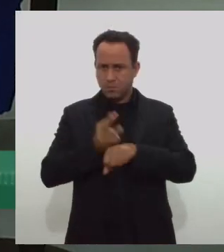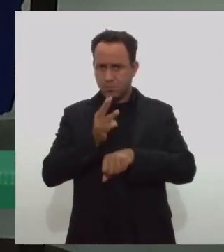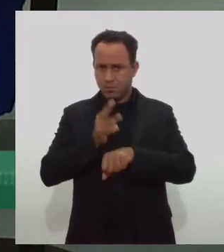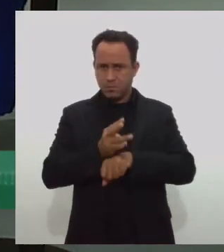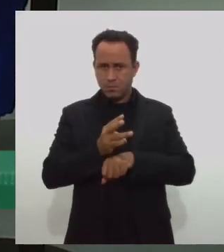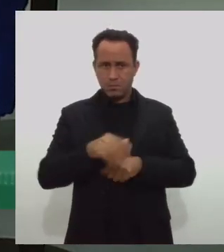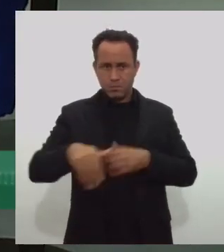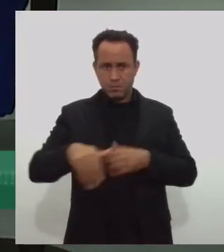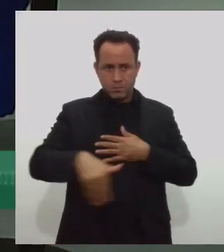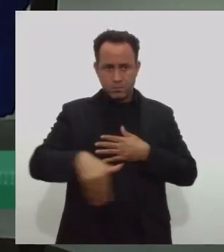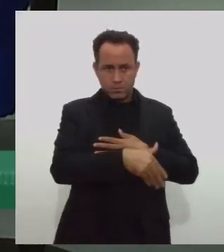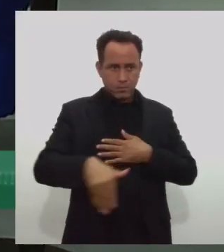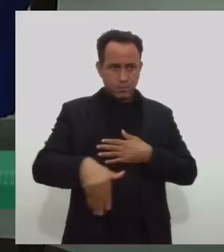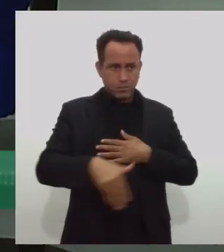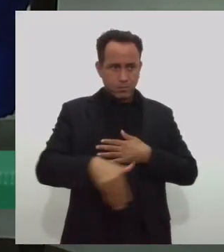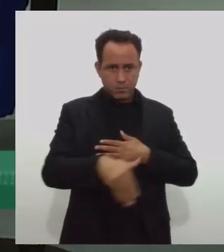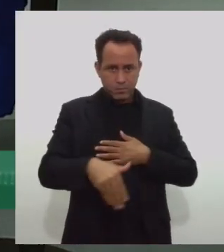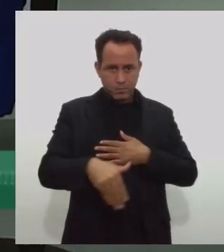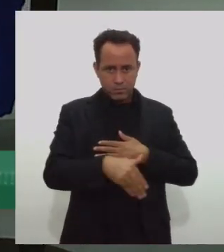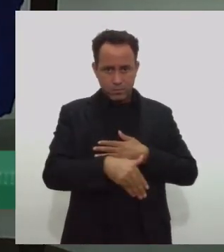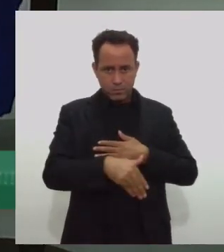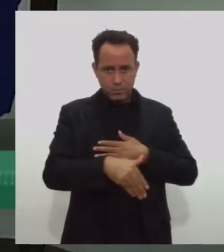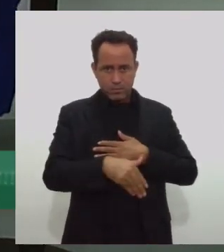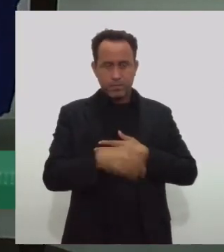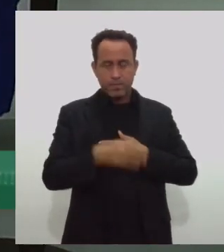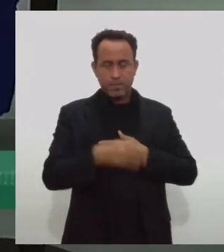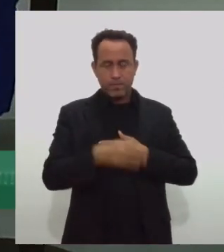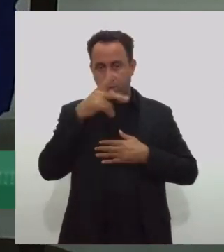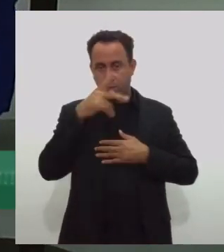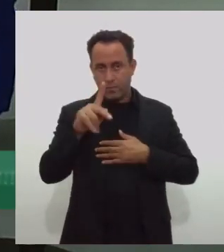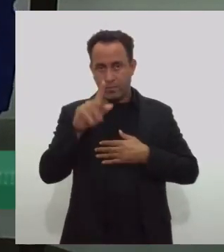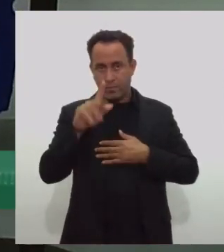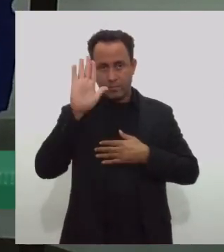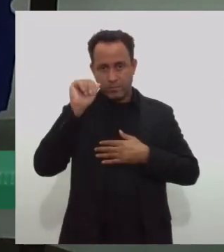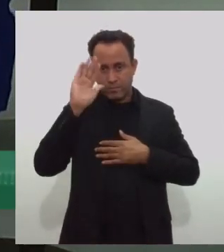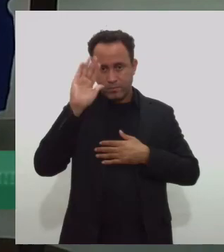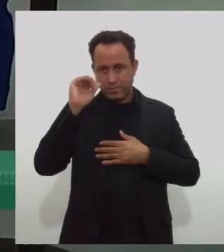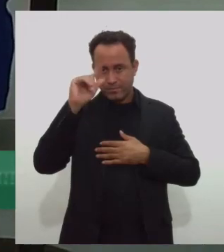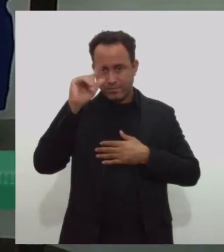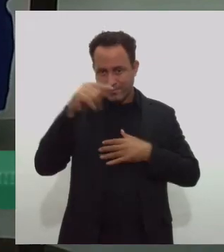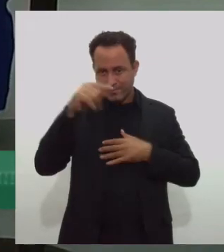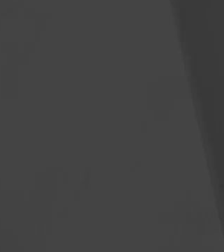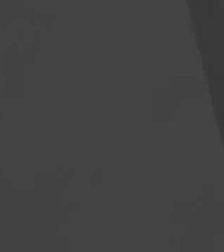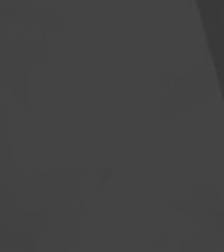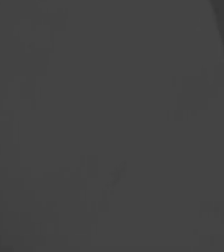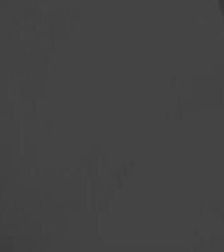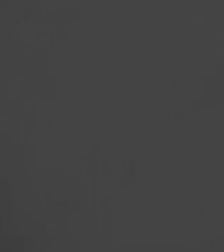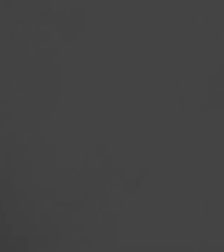988528774. Até a próxima semana.